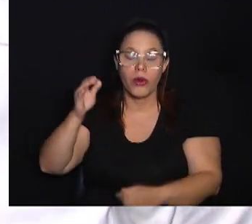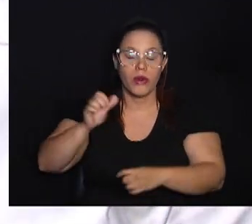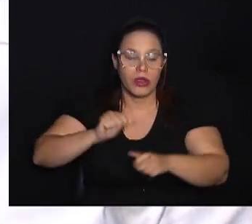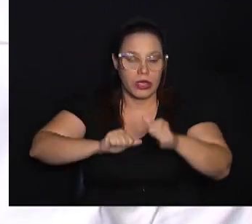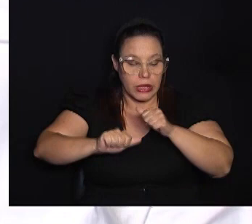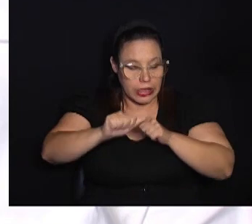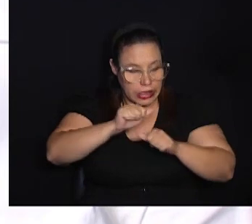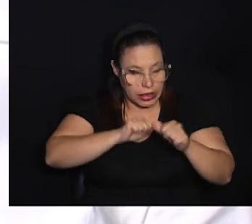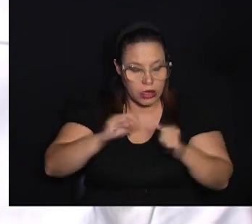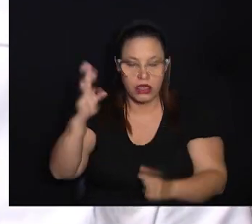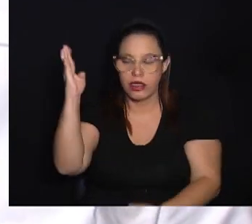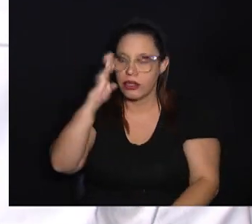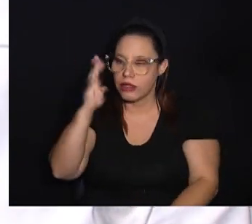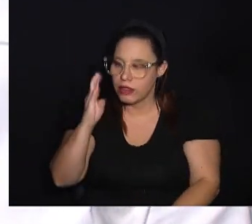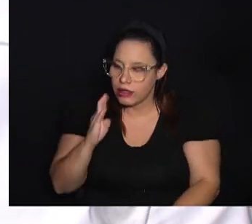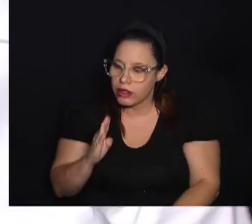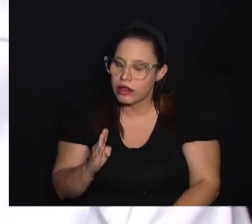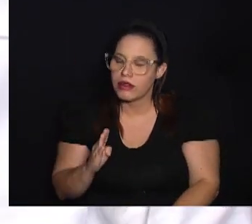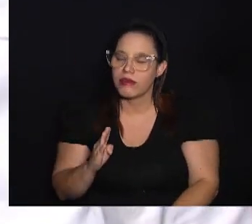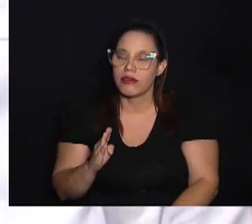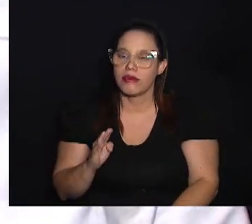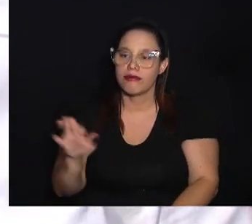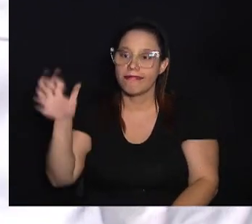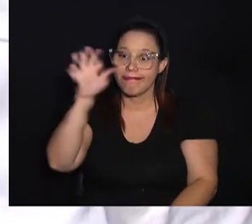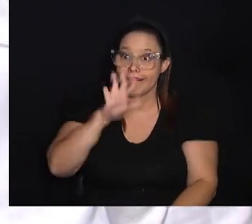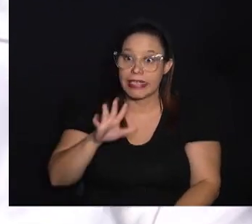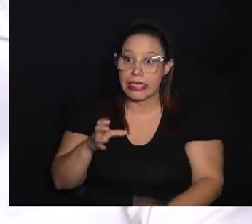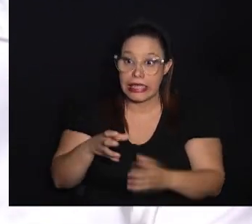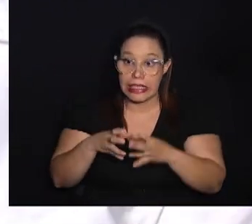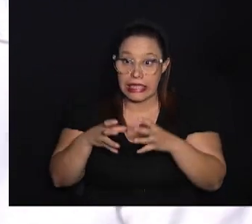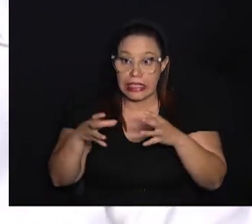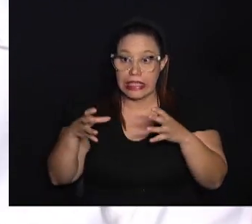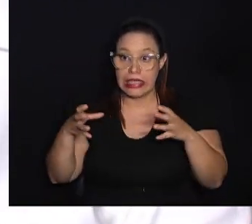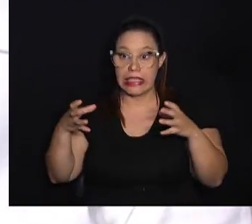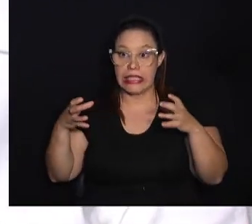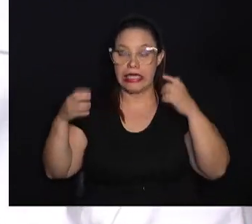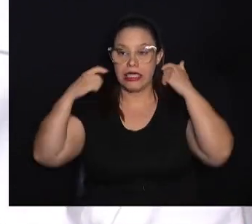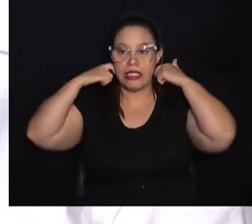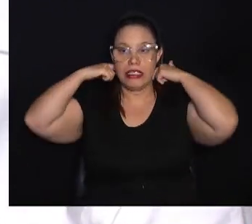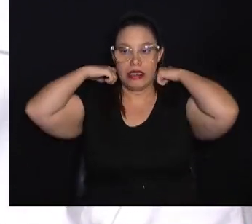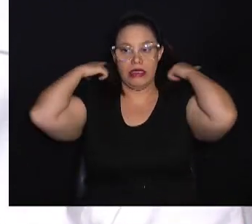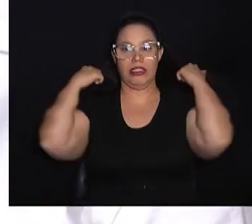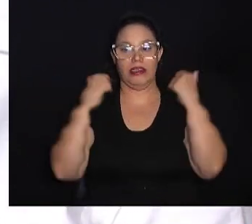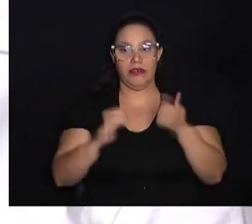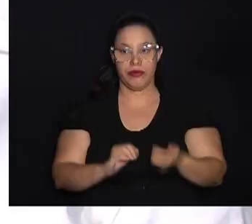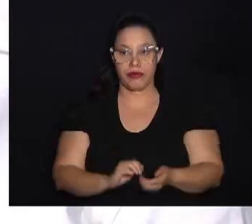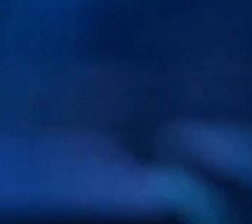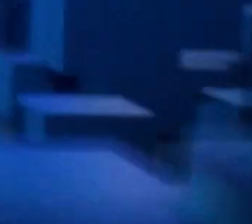pacificando esse país, mostrando que esse país é imenso e grande e é pela sua produção cultural.